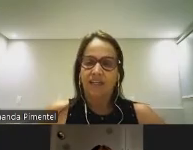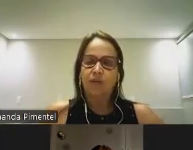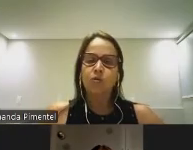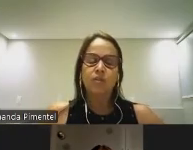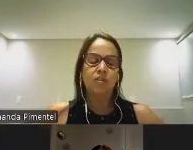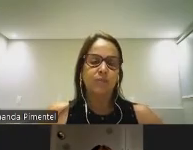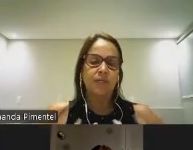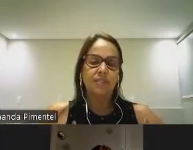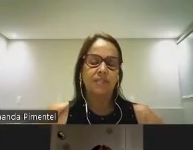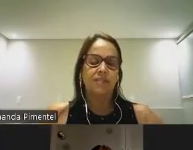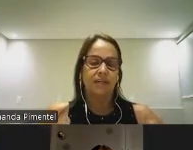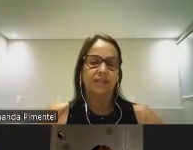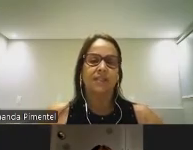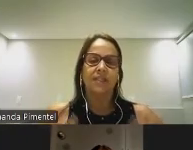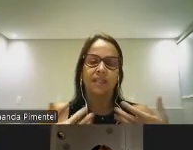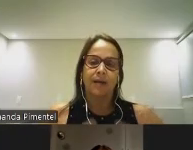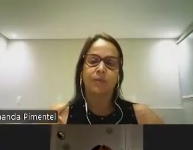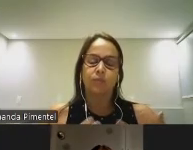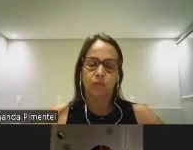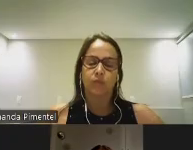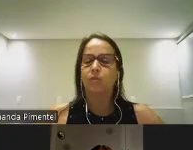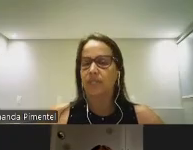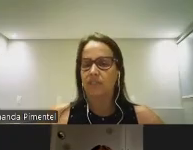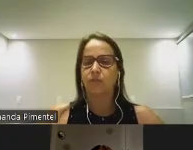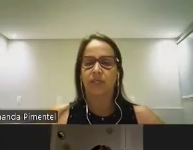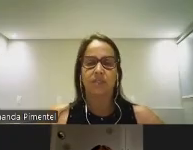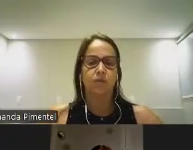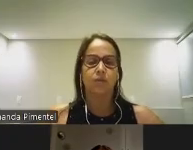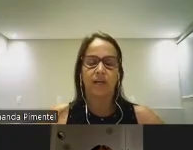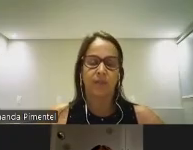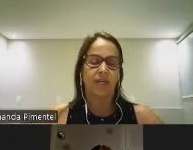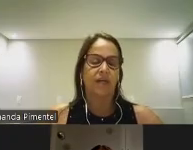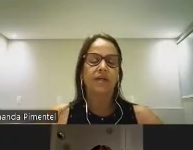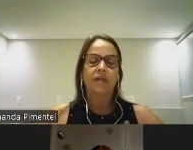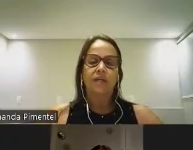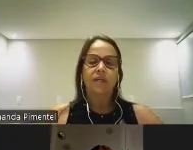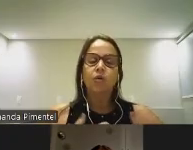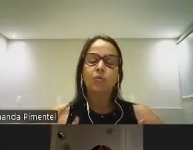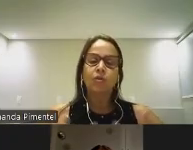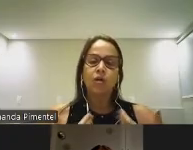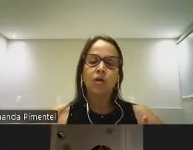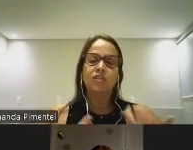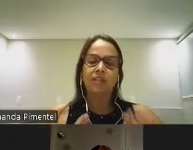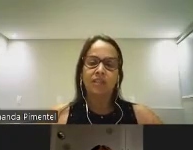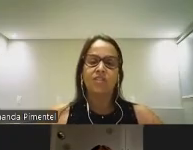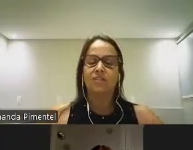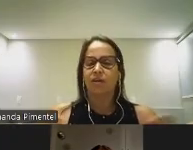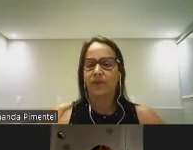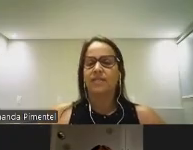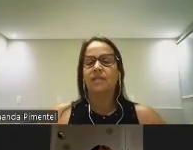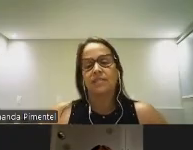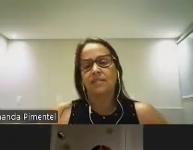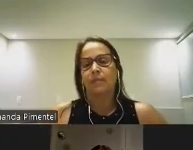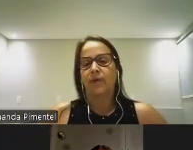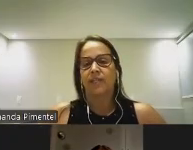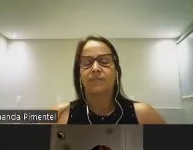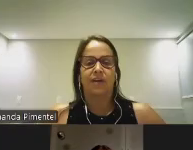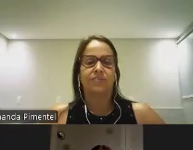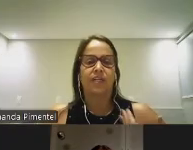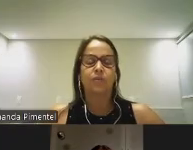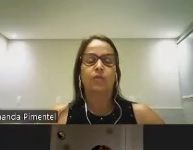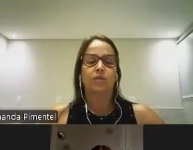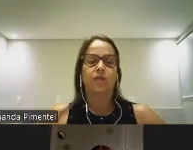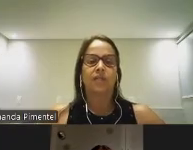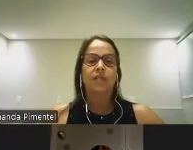tratada, né? Como a gente precisa ainda gritar para o mundo sobre essa doença, sobre a apneia, e como nós, dentistas, e eu peço essa licença